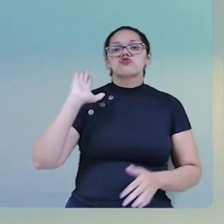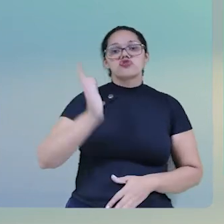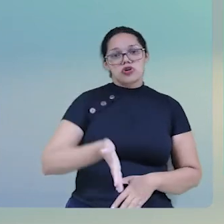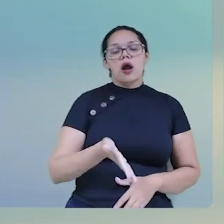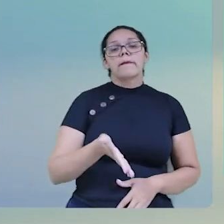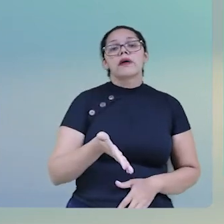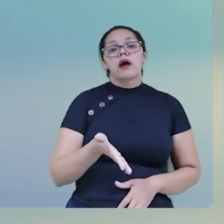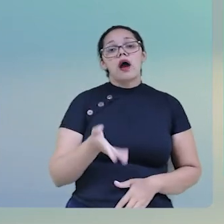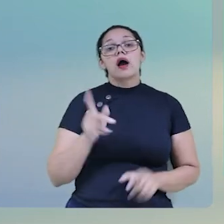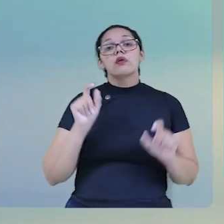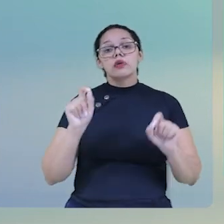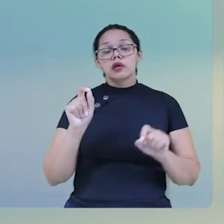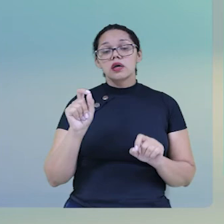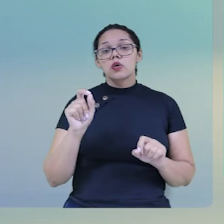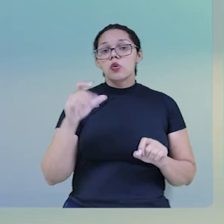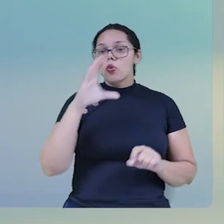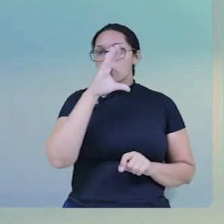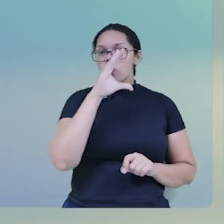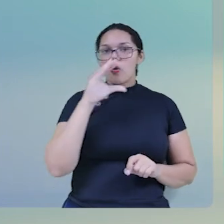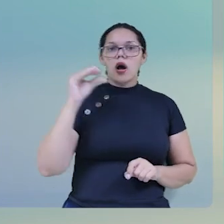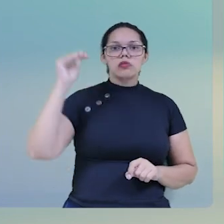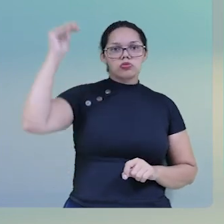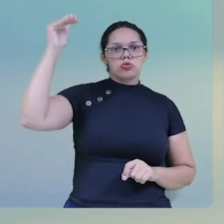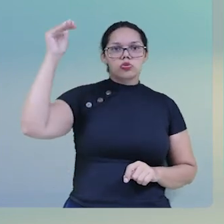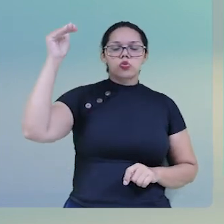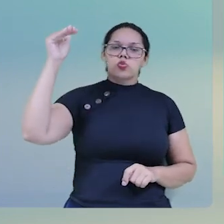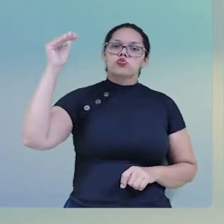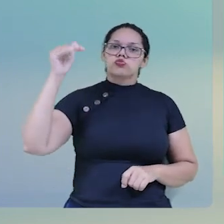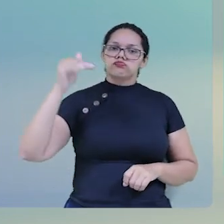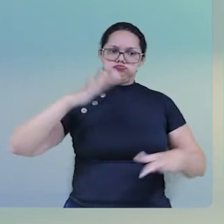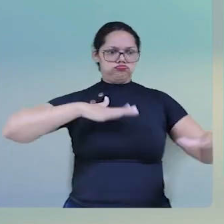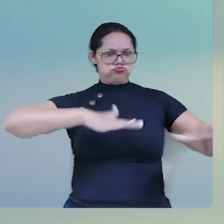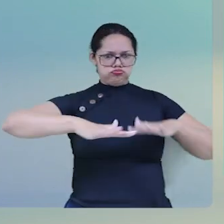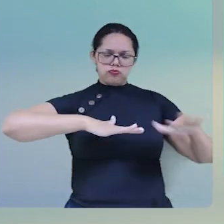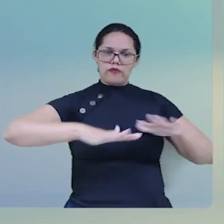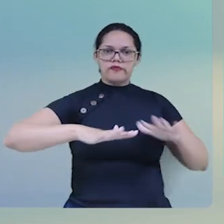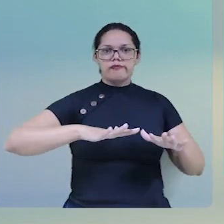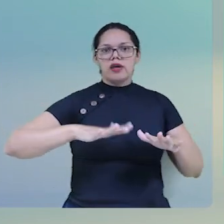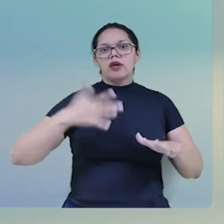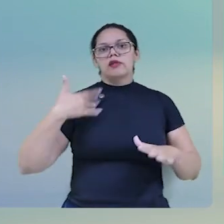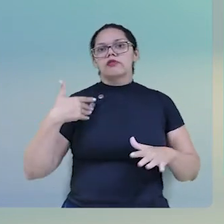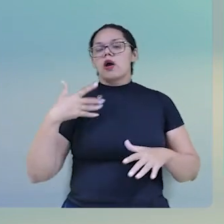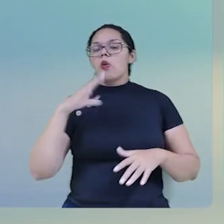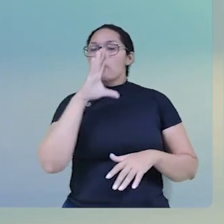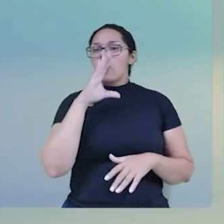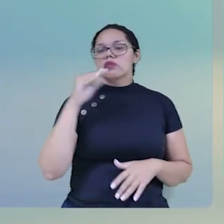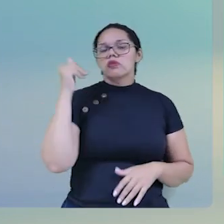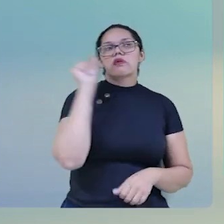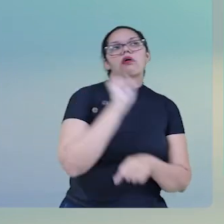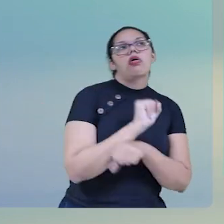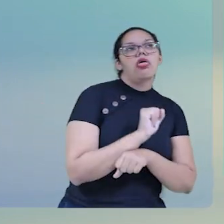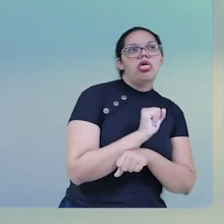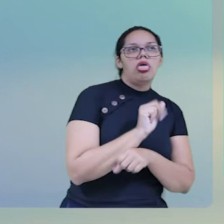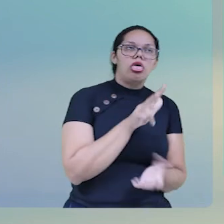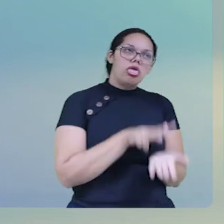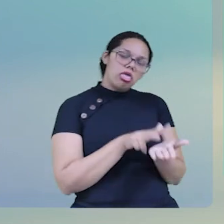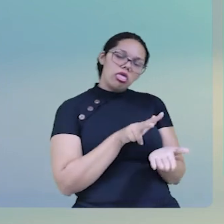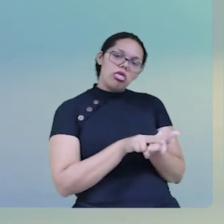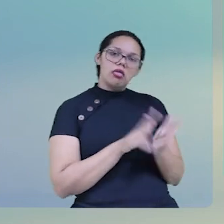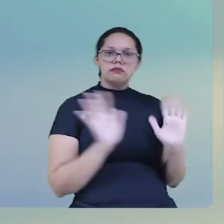tornar um adulto ativo. Um adulto que não seja sedentário, para diminuir os riscos dessas doenças